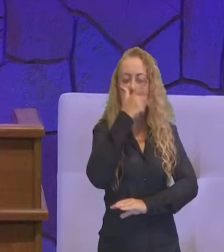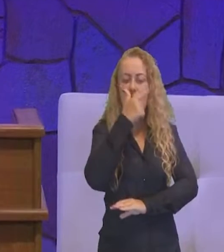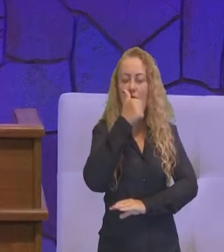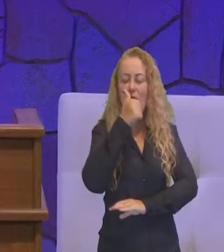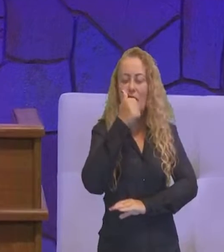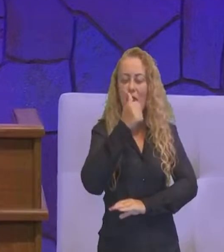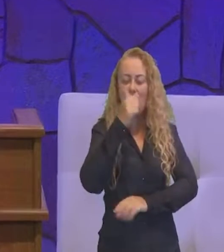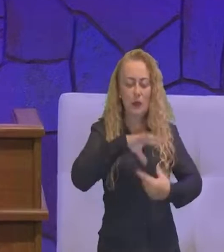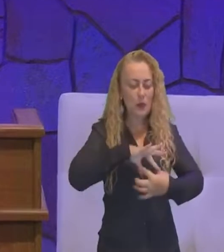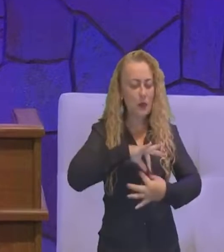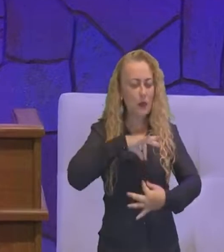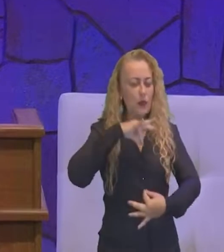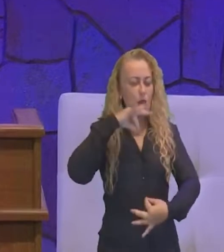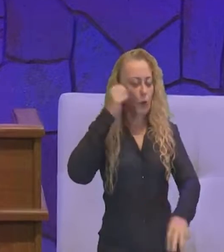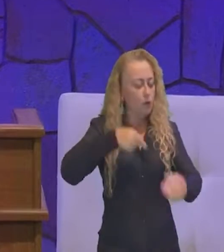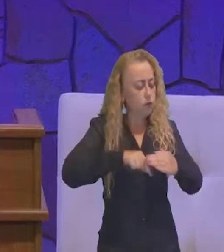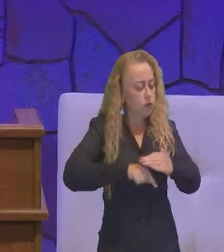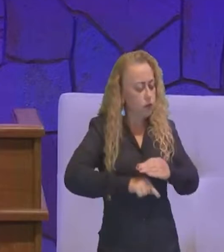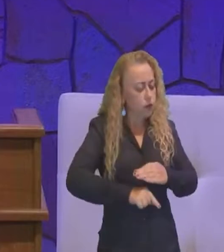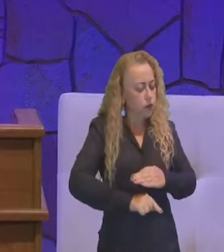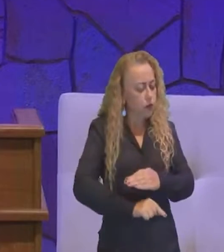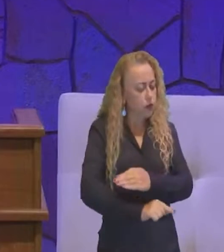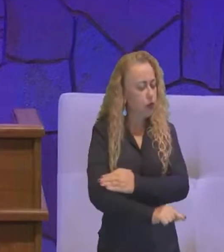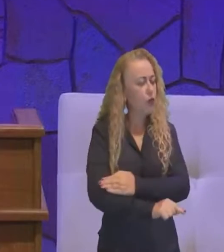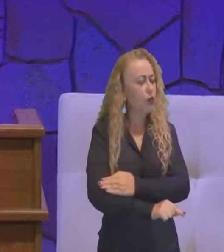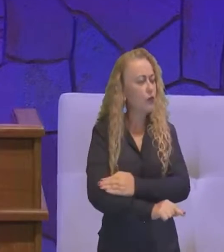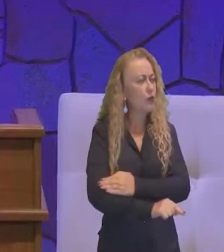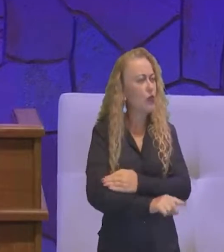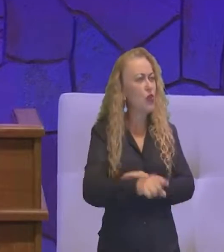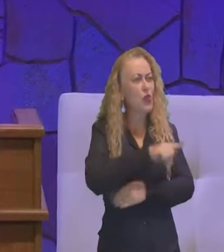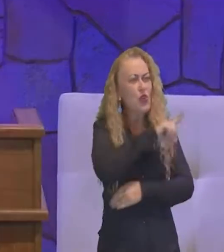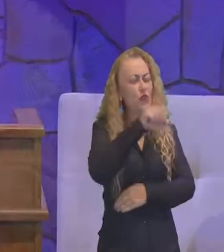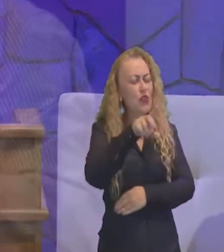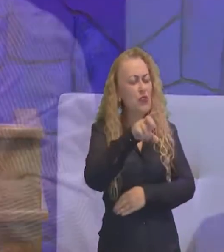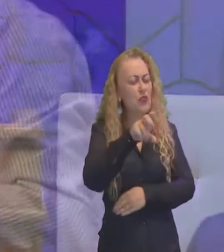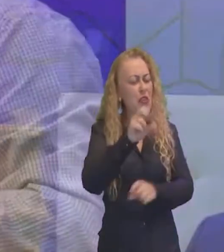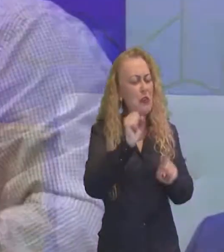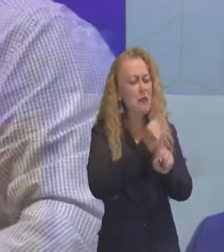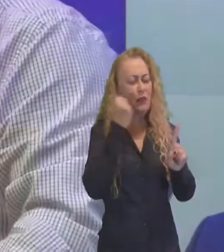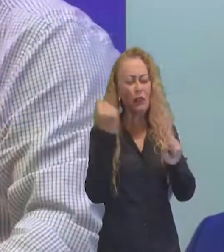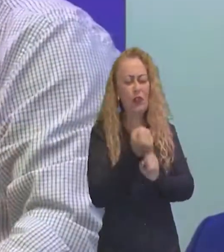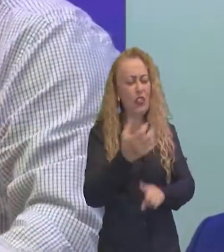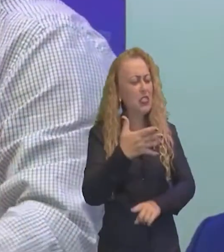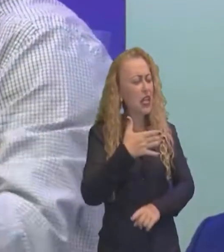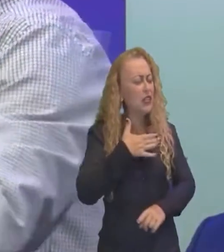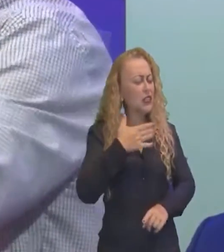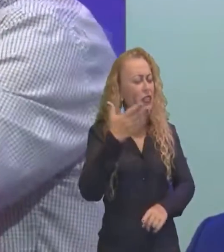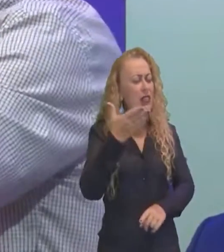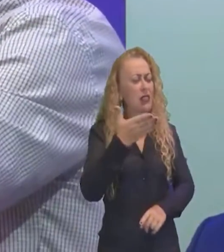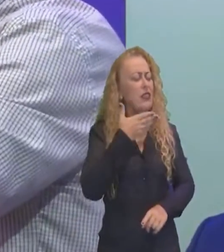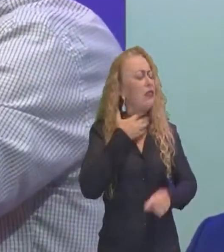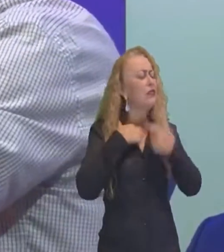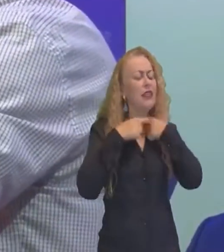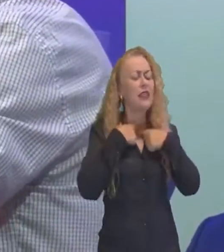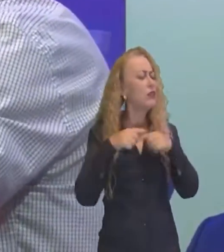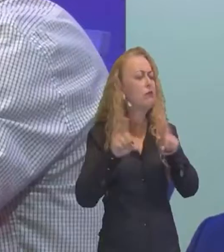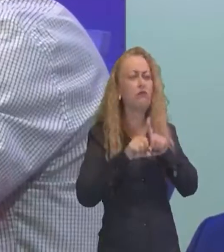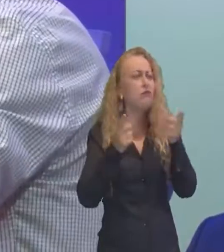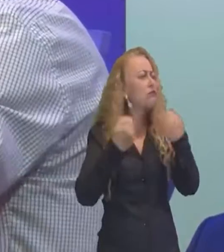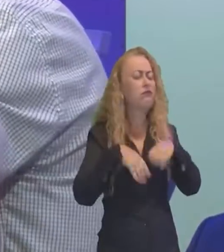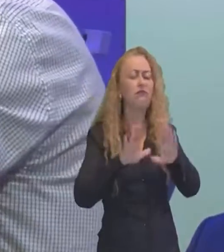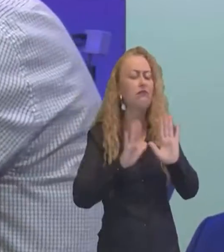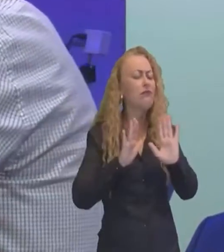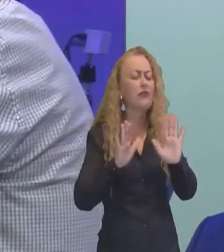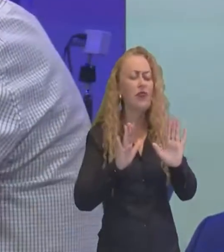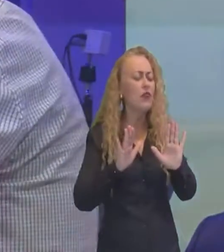espiritual profunda. Casamento não tem nada a ver com aquilo que a sociedade ao nosso redor fala. Queridos irmãos, pelo amor de Deus,